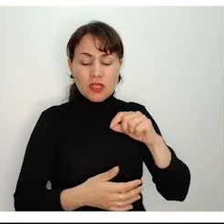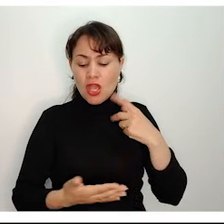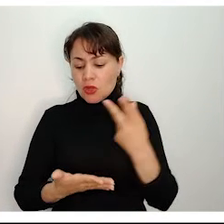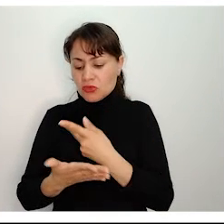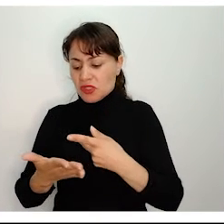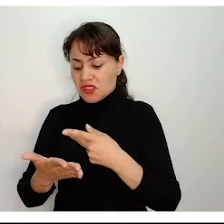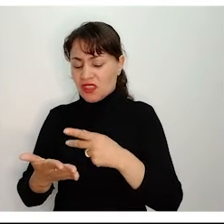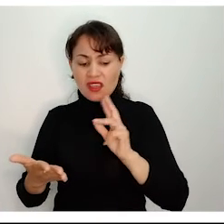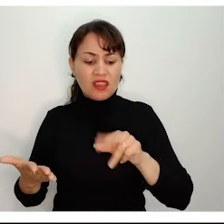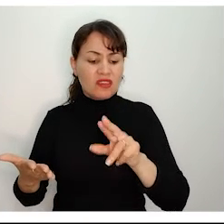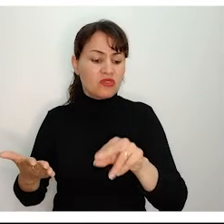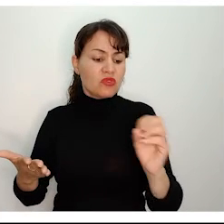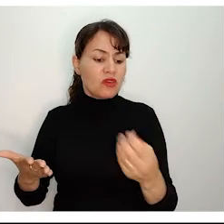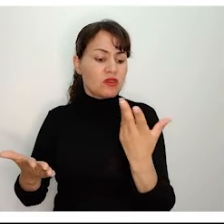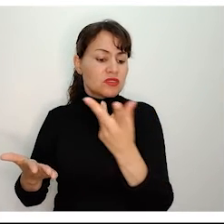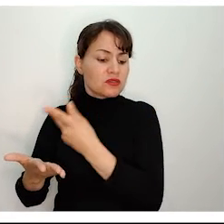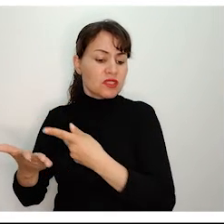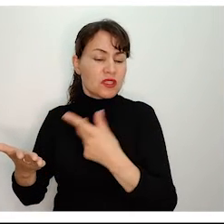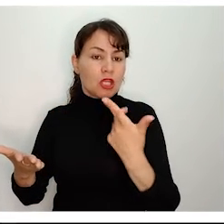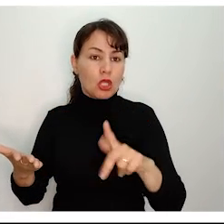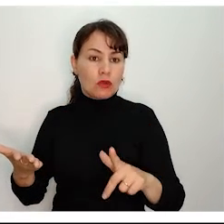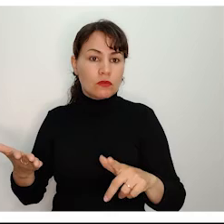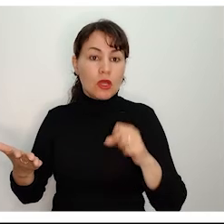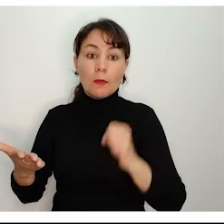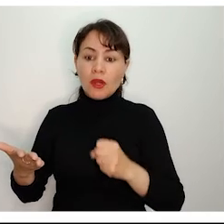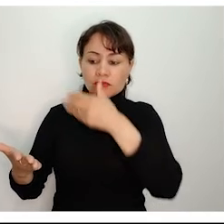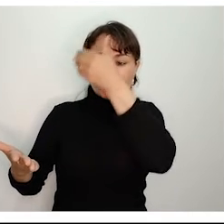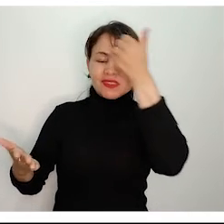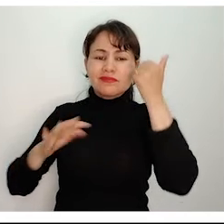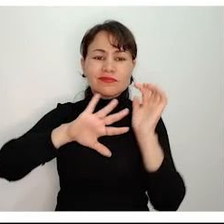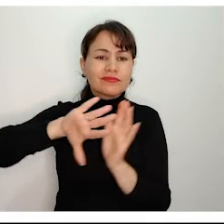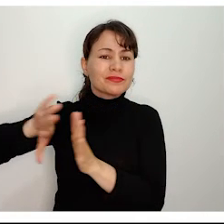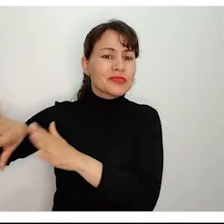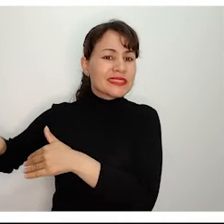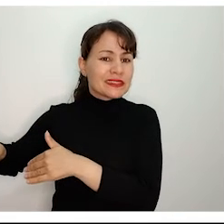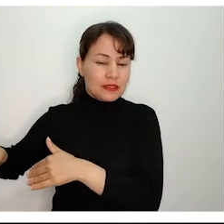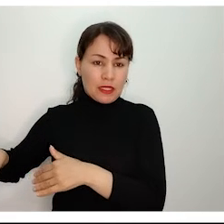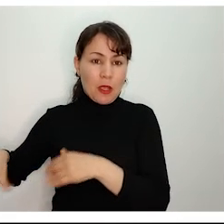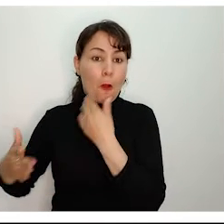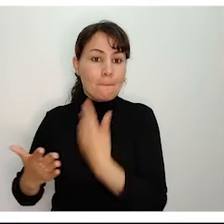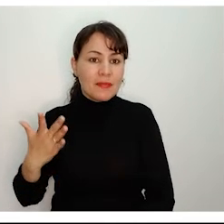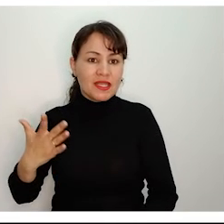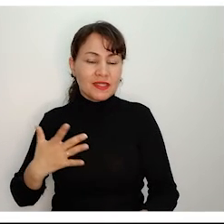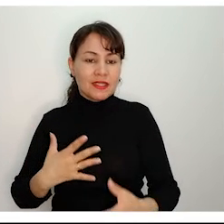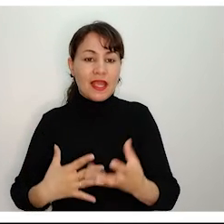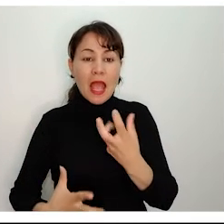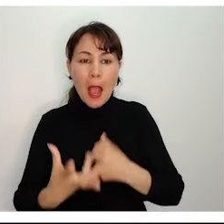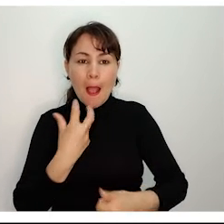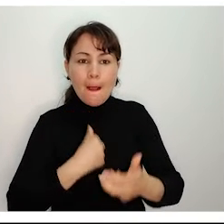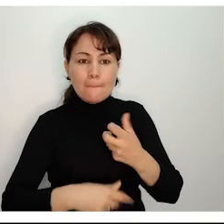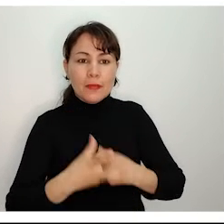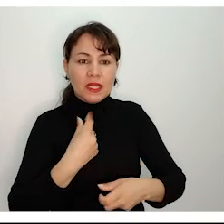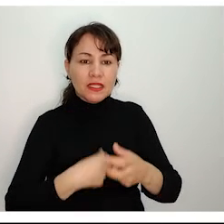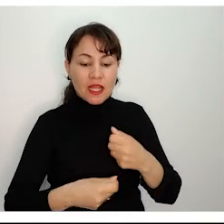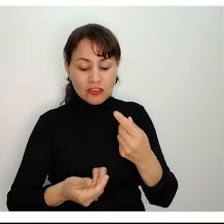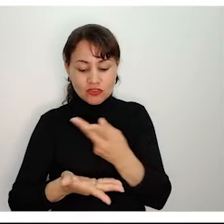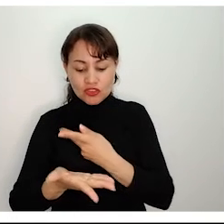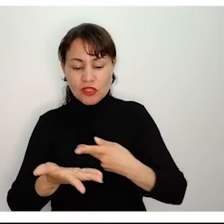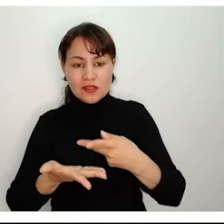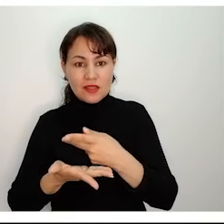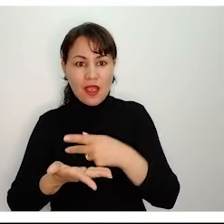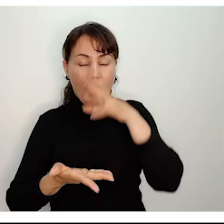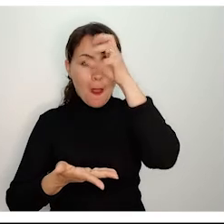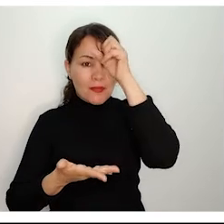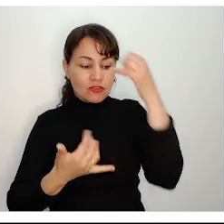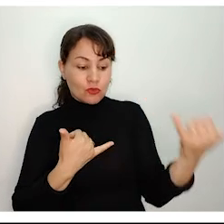é: desenhei uma vez e nunca mais desenho, então eu posso esquecer ou perder aquela habilidade de desenhar,